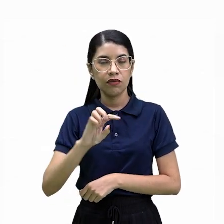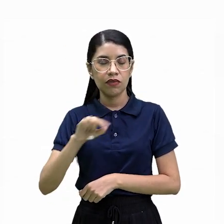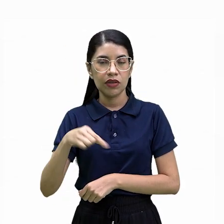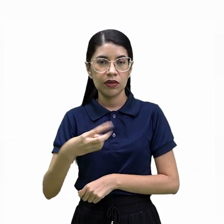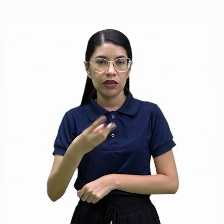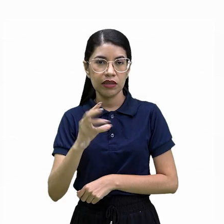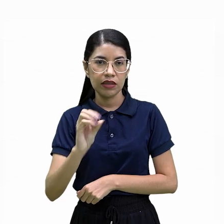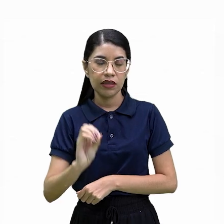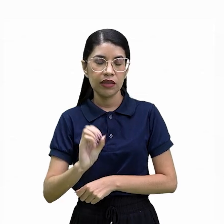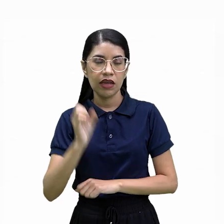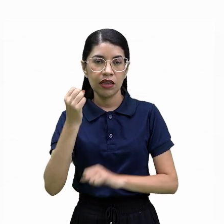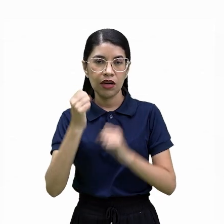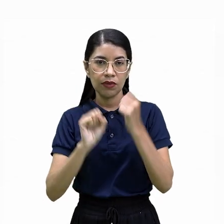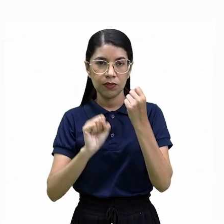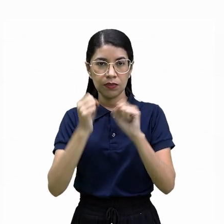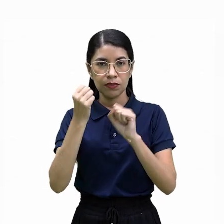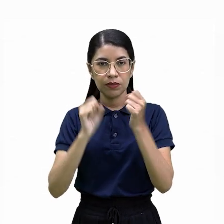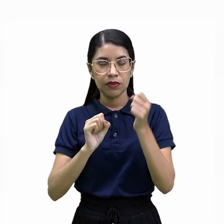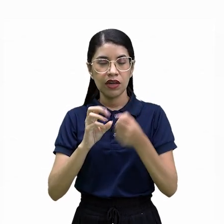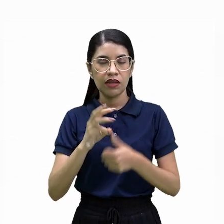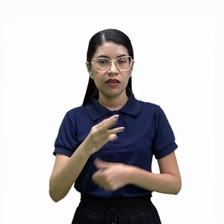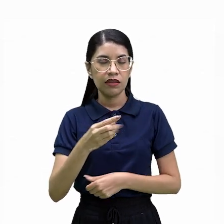5,30%. E a indústria,